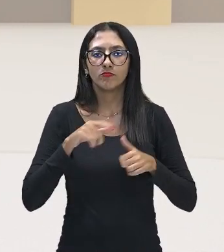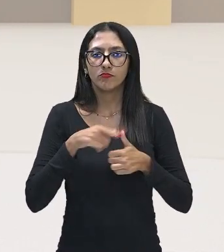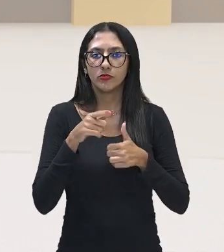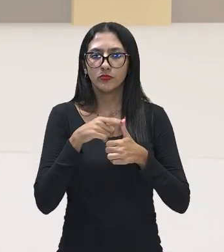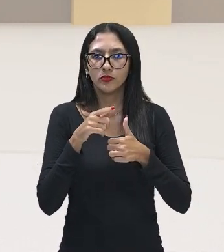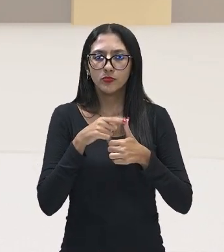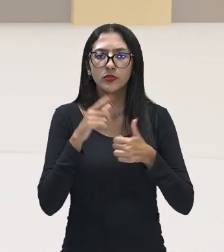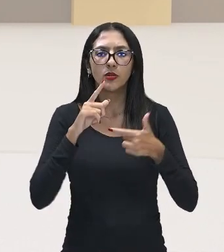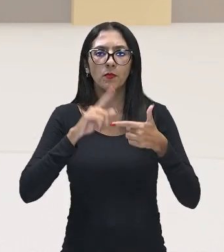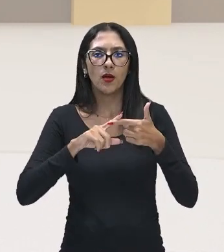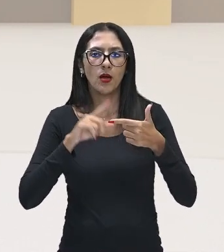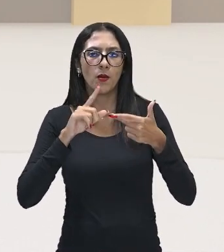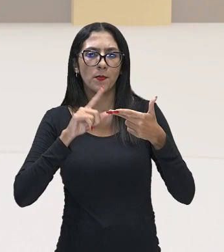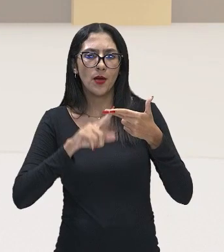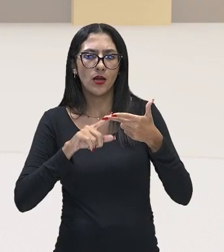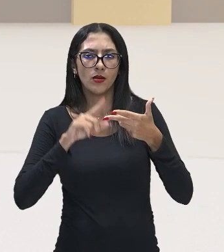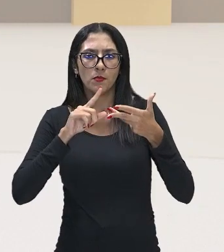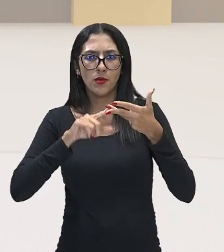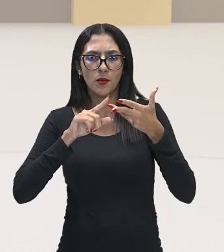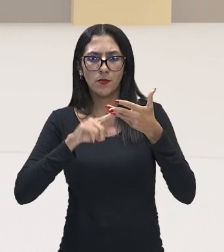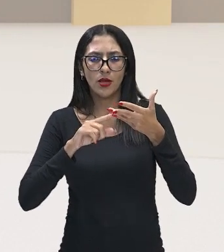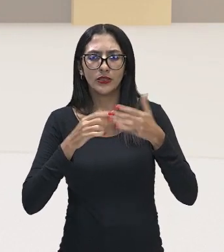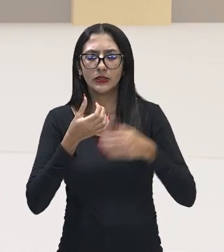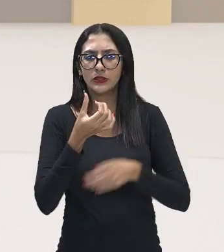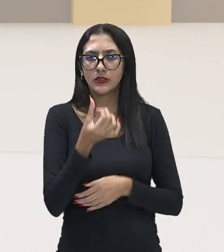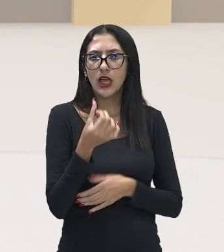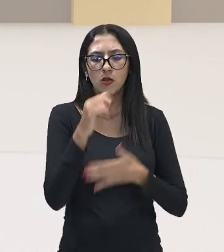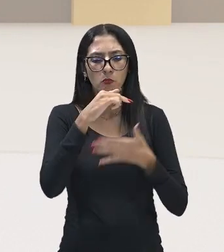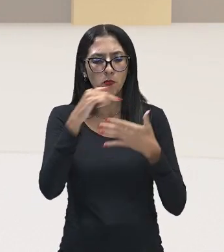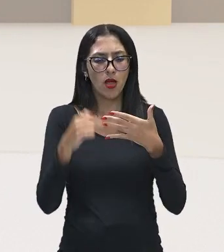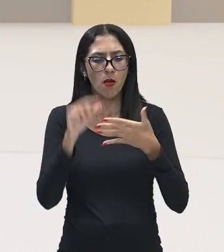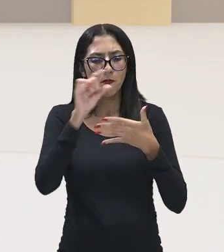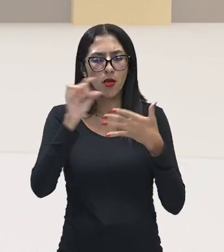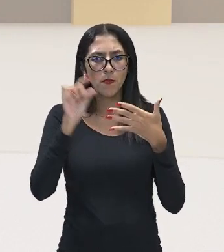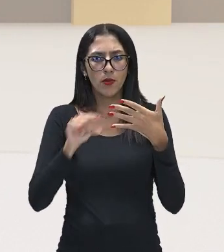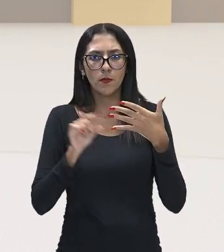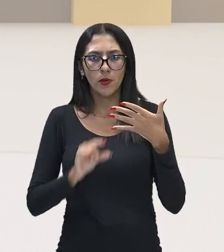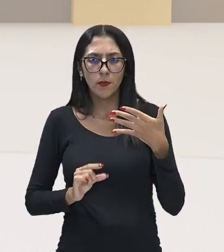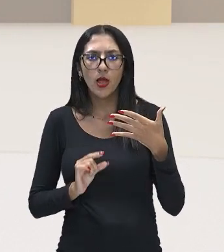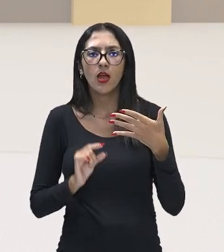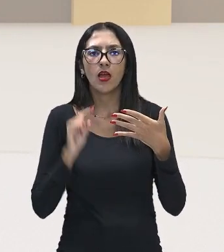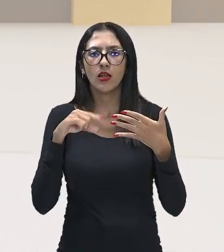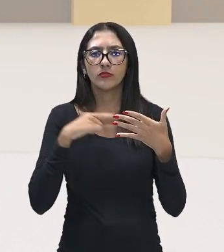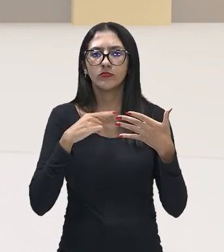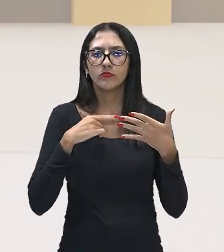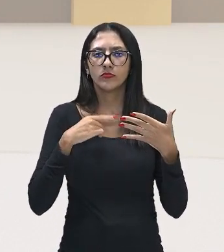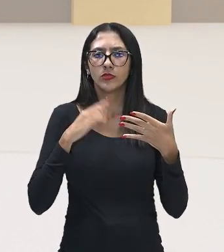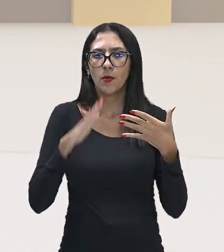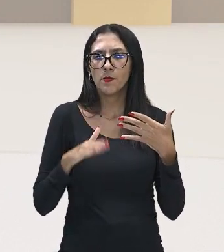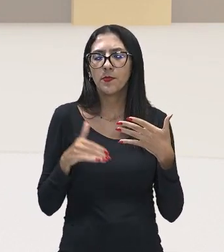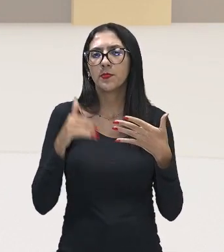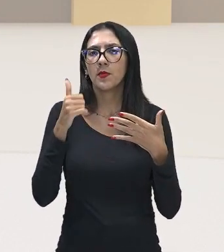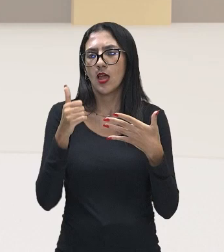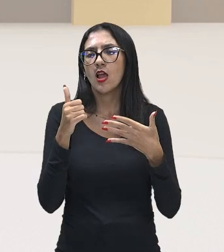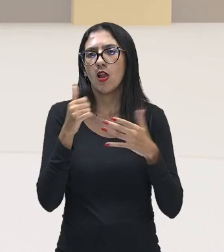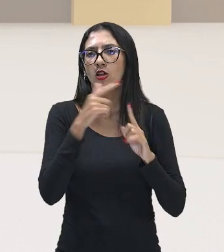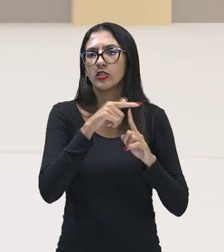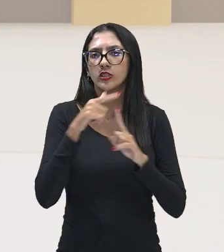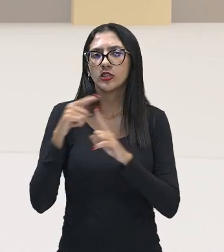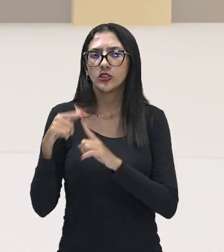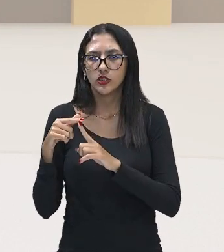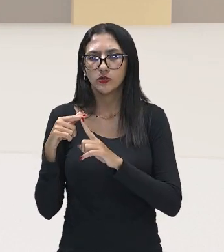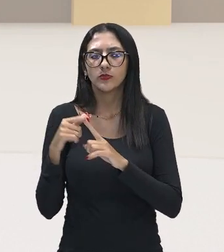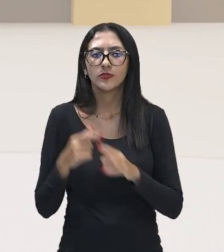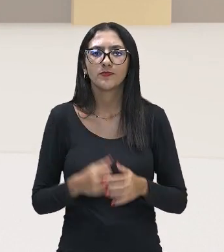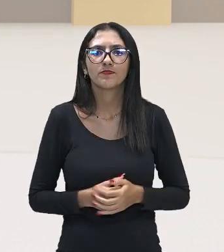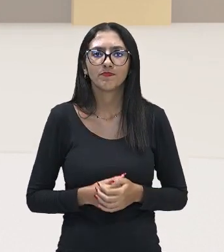o Organize, o Mobius, o Spind, o Orçamento Fácil e o IQ.